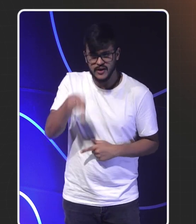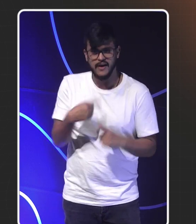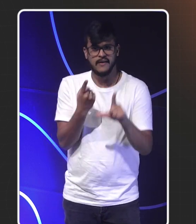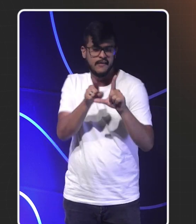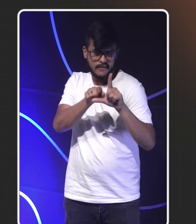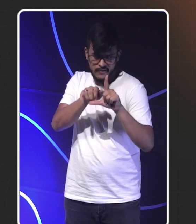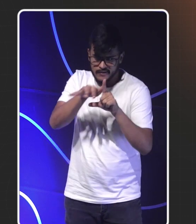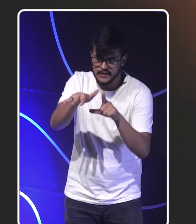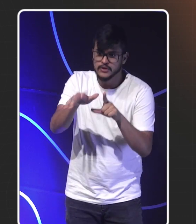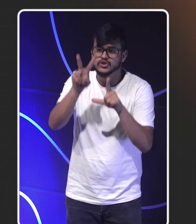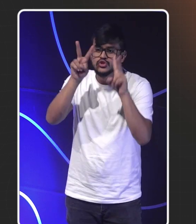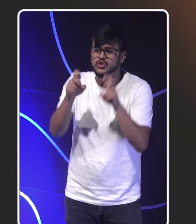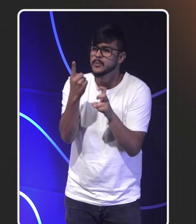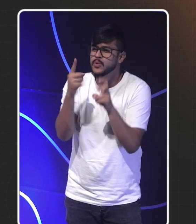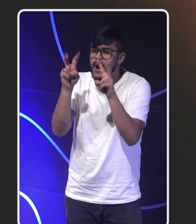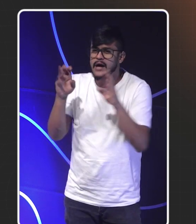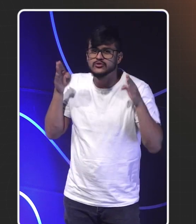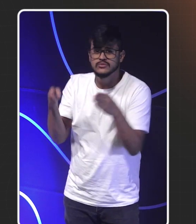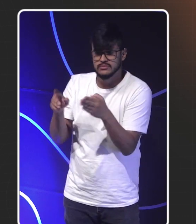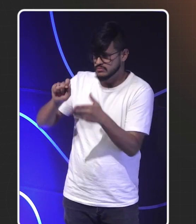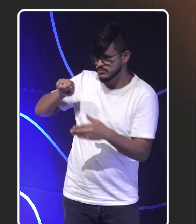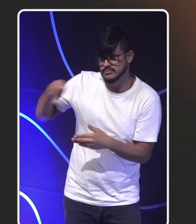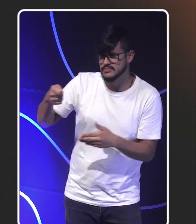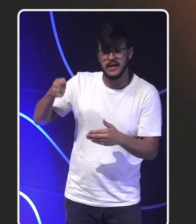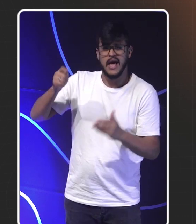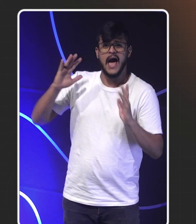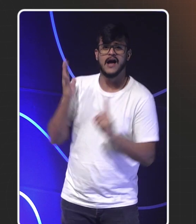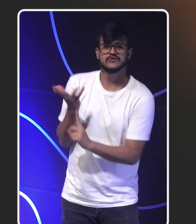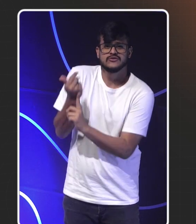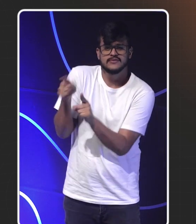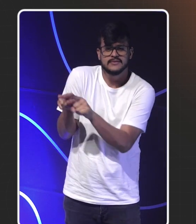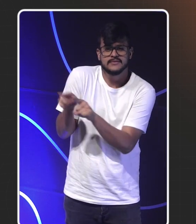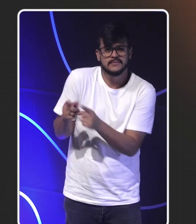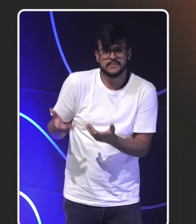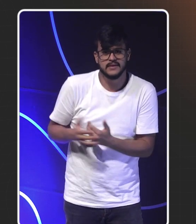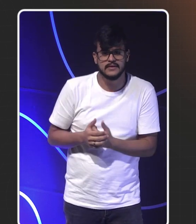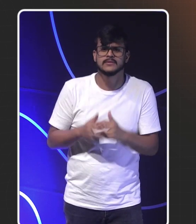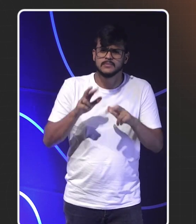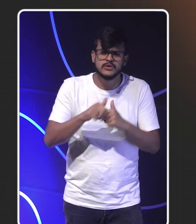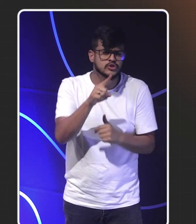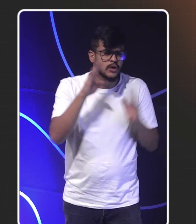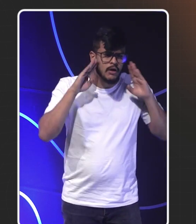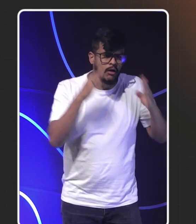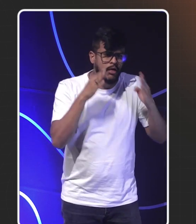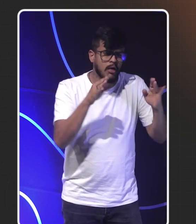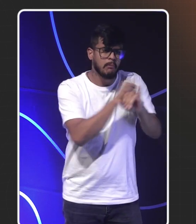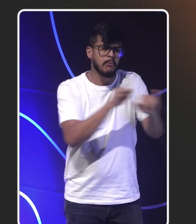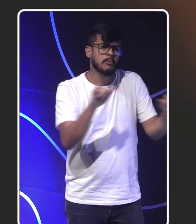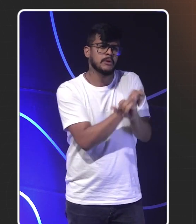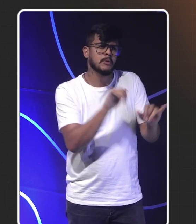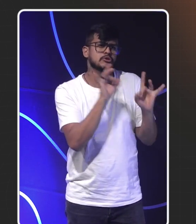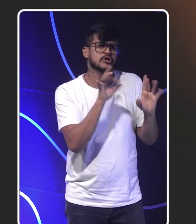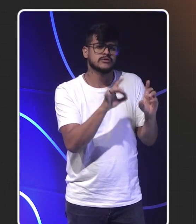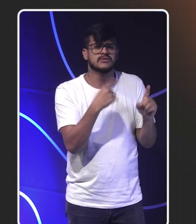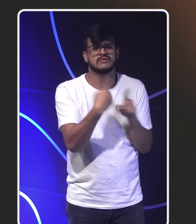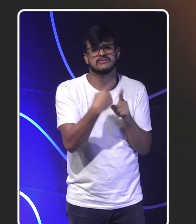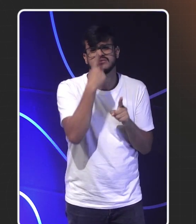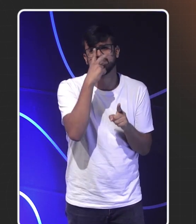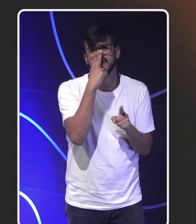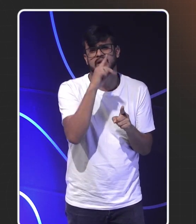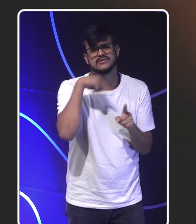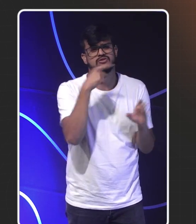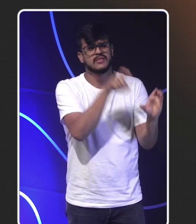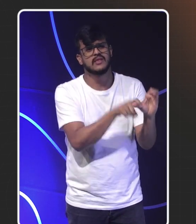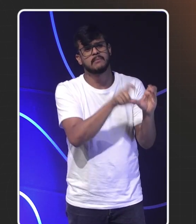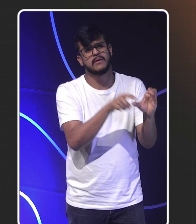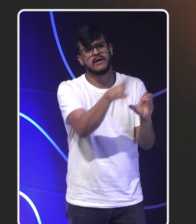artistas. Então, acho que é muito importante a gente conseguir olhar para além da publi, para não ficar na mão só do mercado. Mas a gente tomar as rédeas da